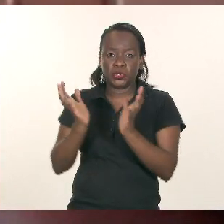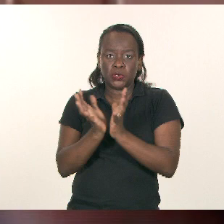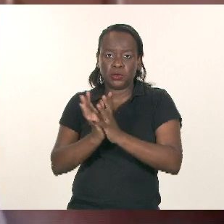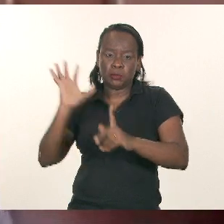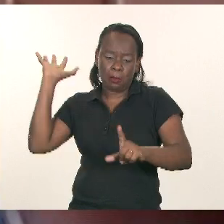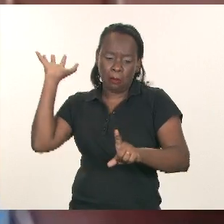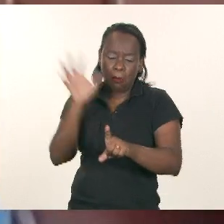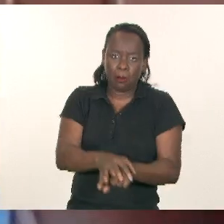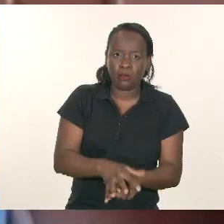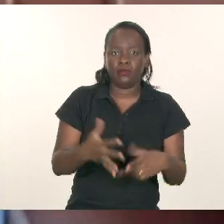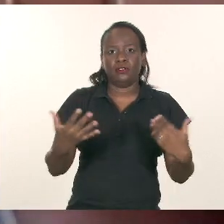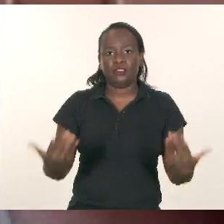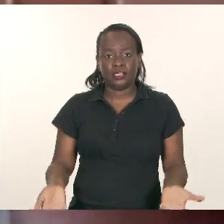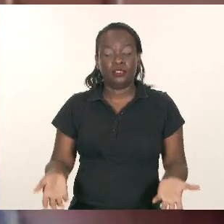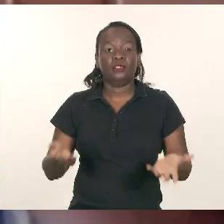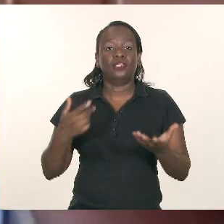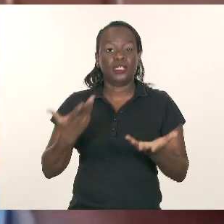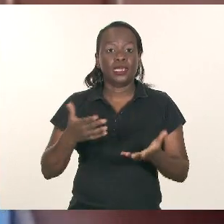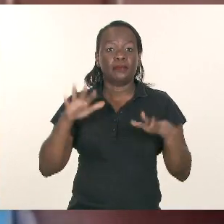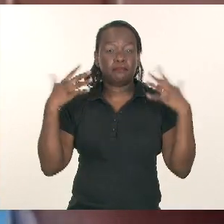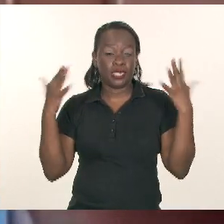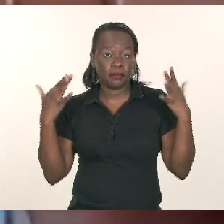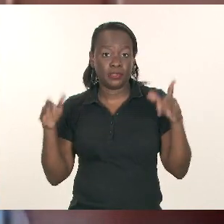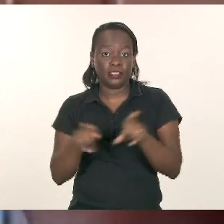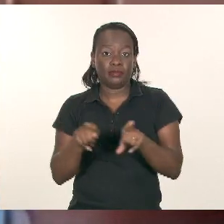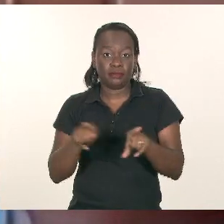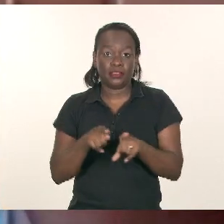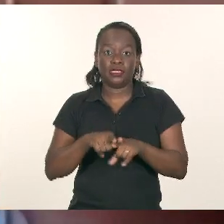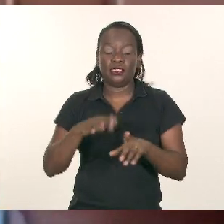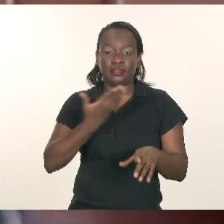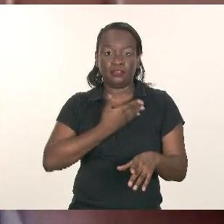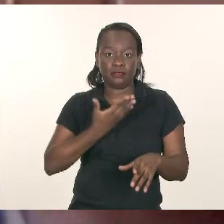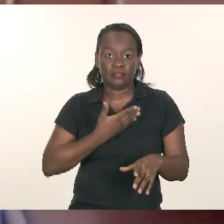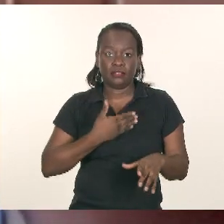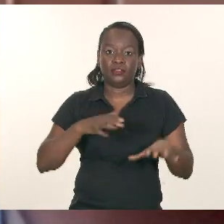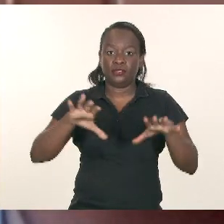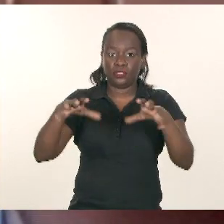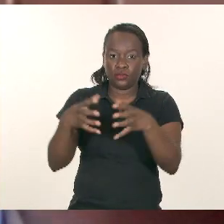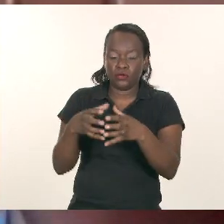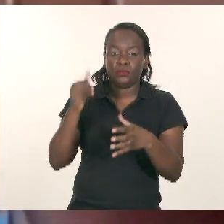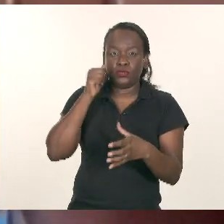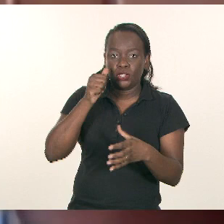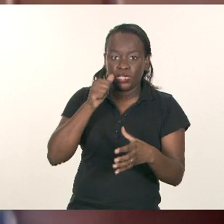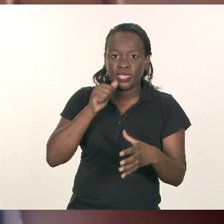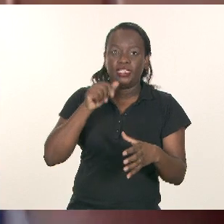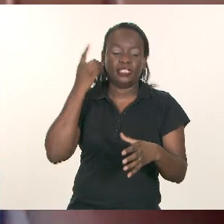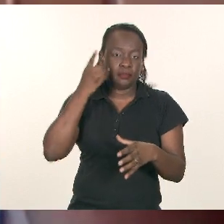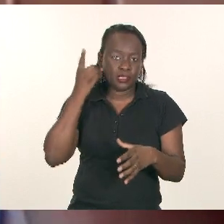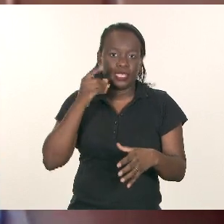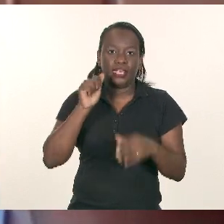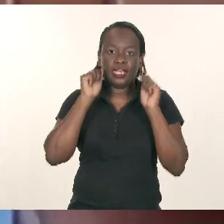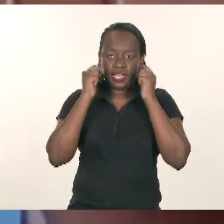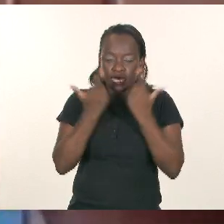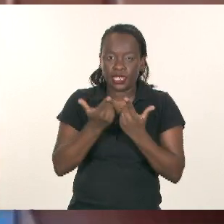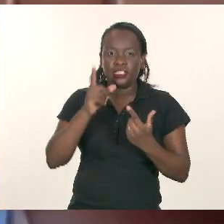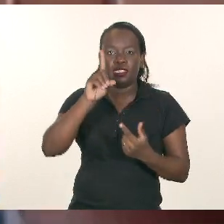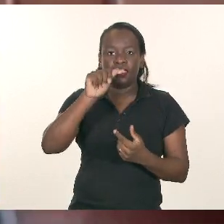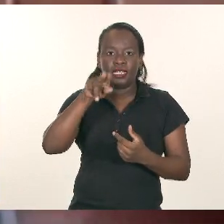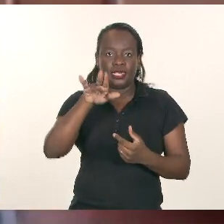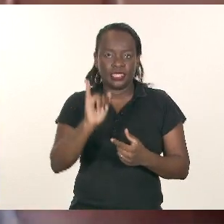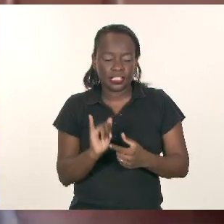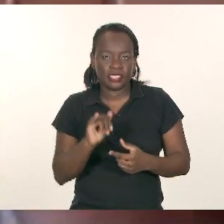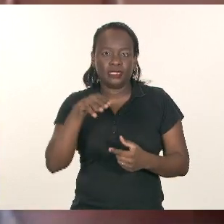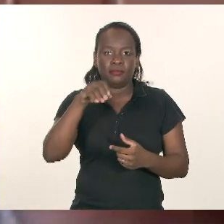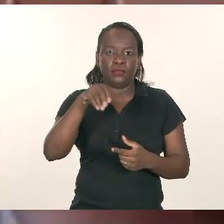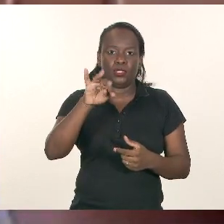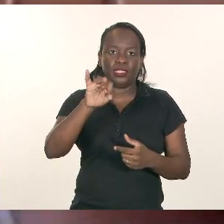corretivo. Enfim, quero parabenizar também as nossas companheiras, a bancada feminina da Alerj, a deputada Dani Monteiro, que